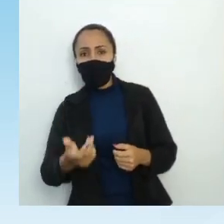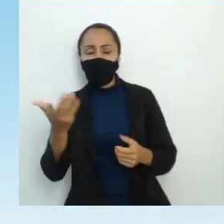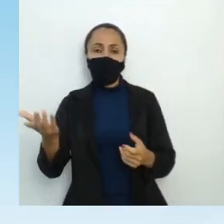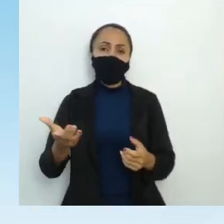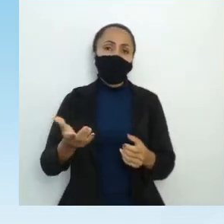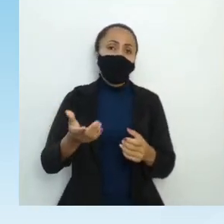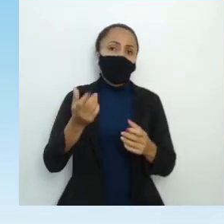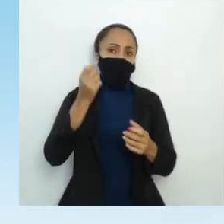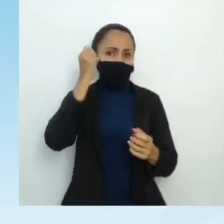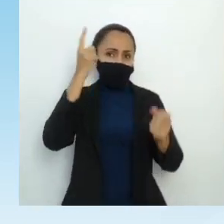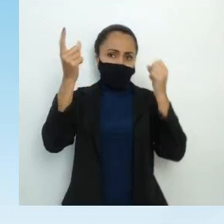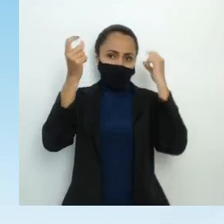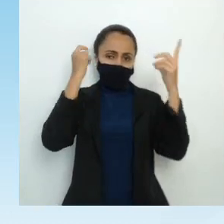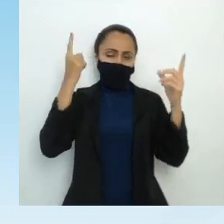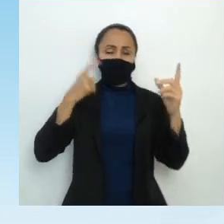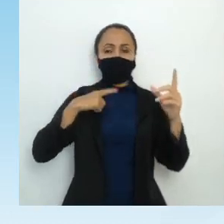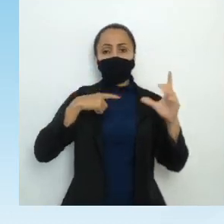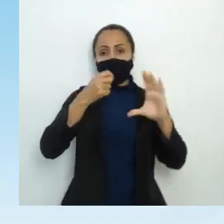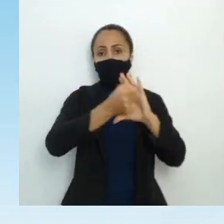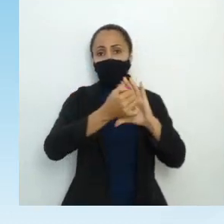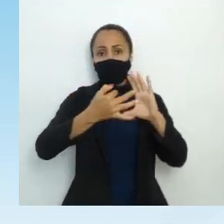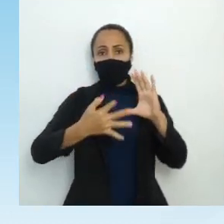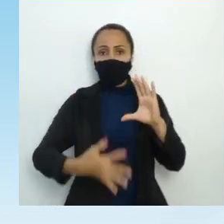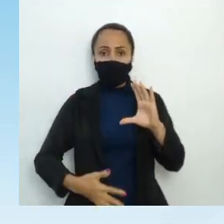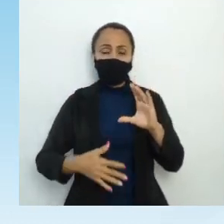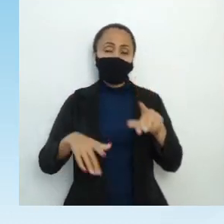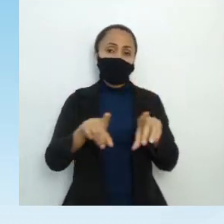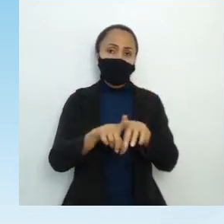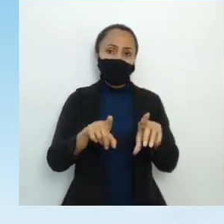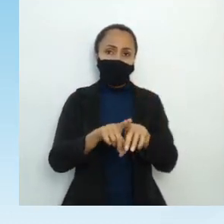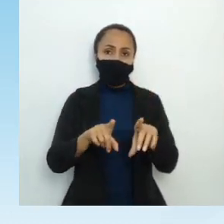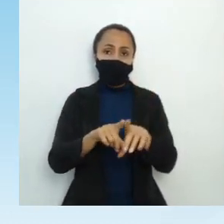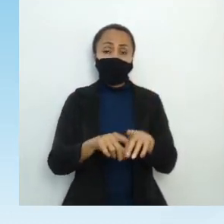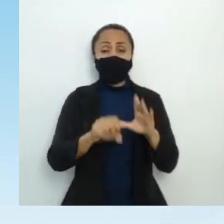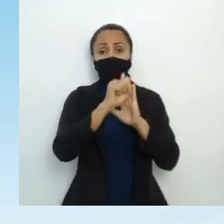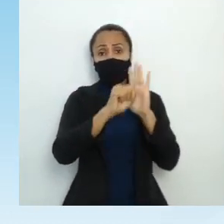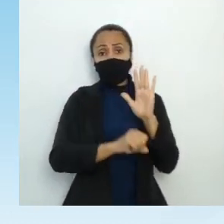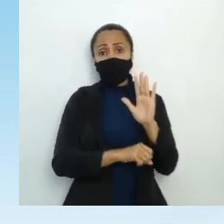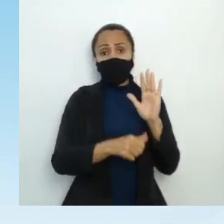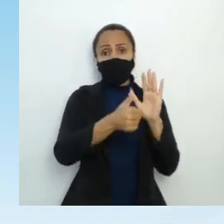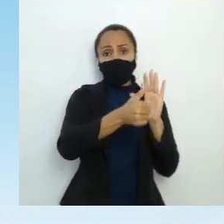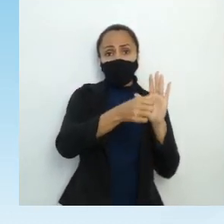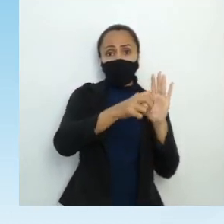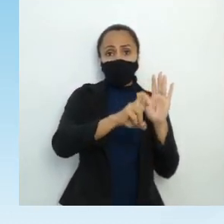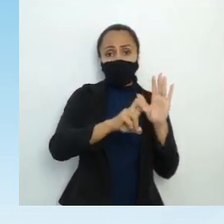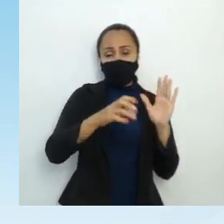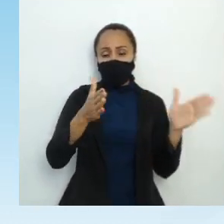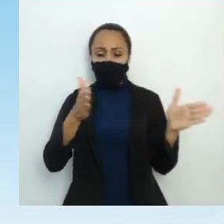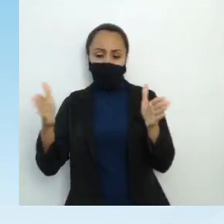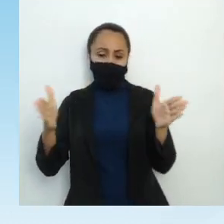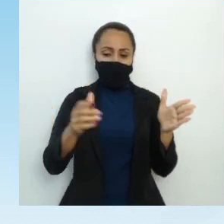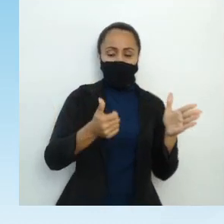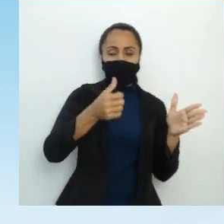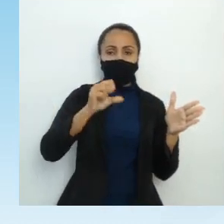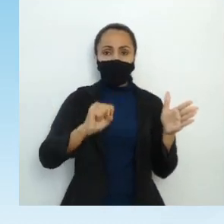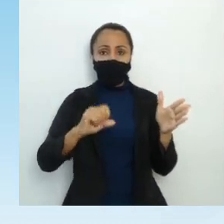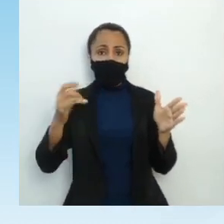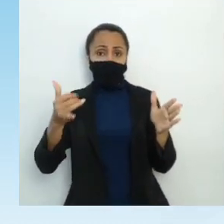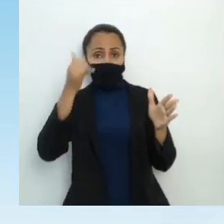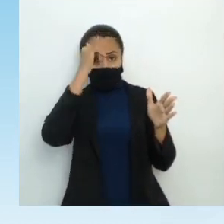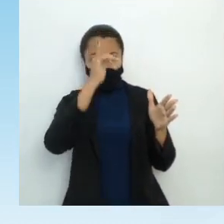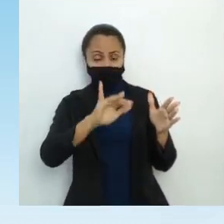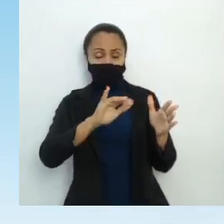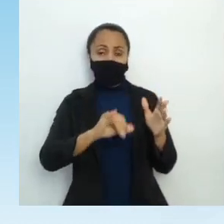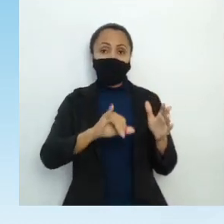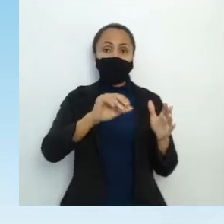superávit. Então, assim, são características do mercantilismo também entre esses séculos XV e XVIII, que serão aí, né, combatidos pelo